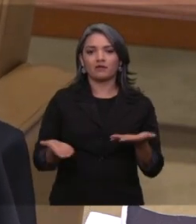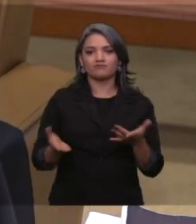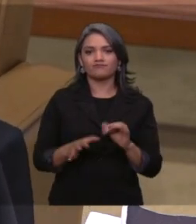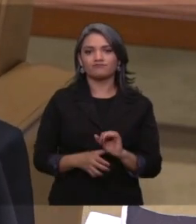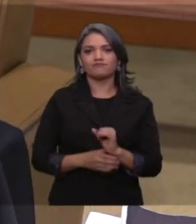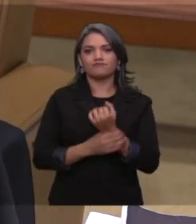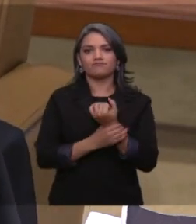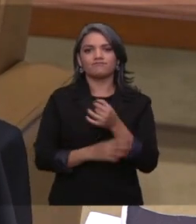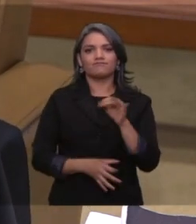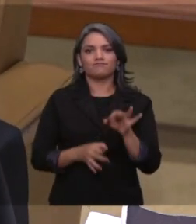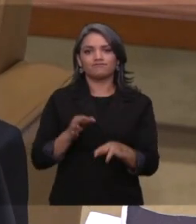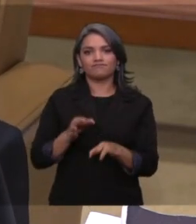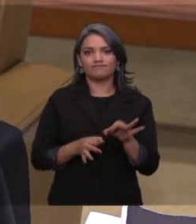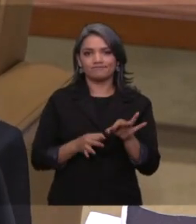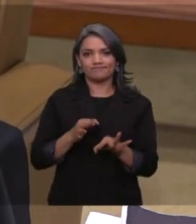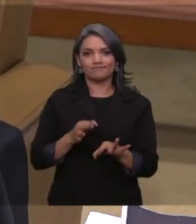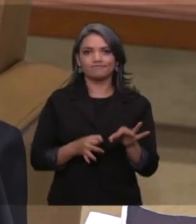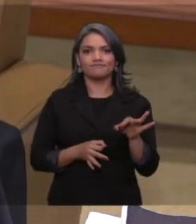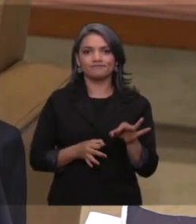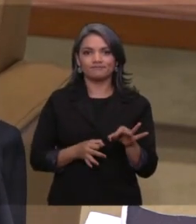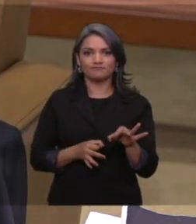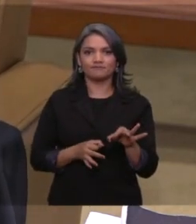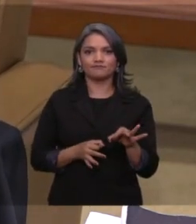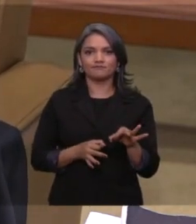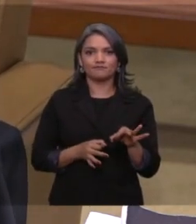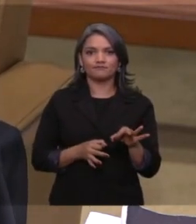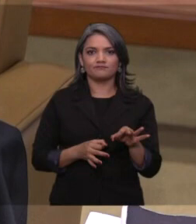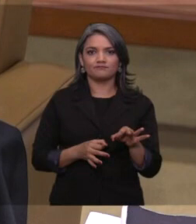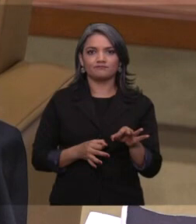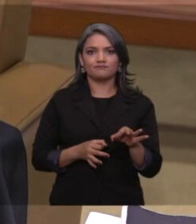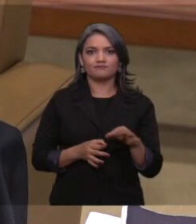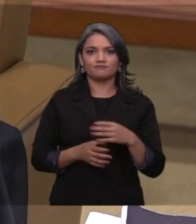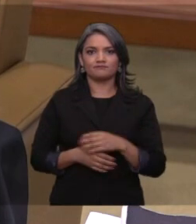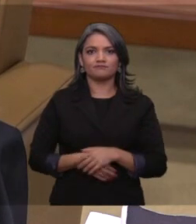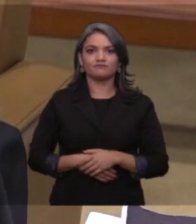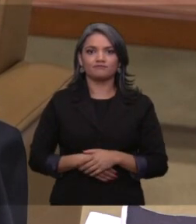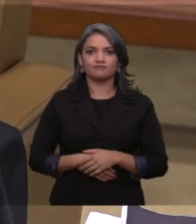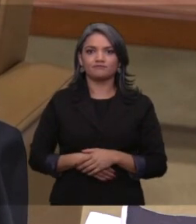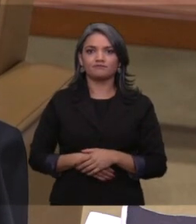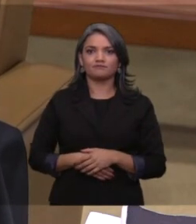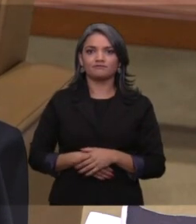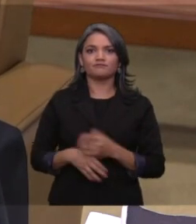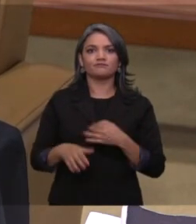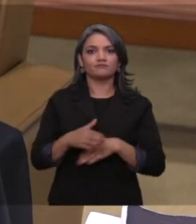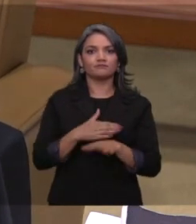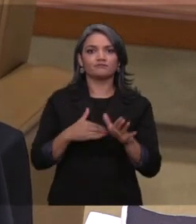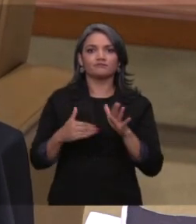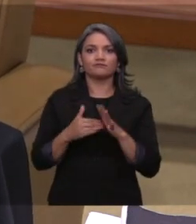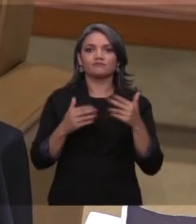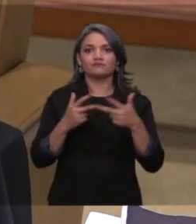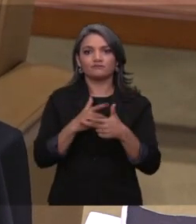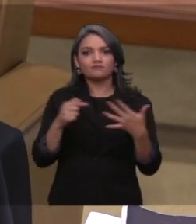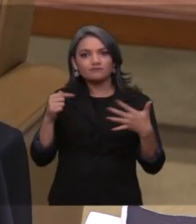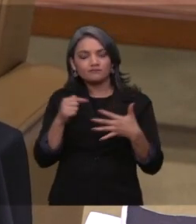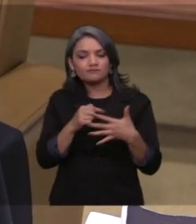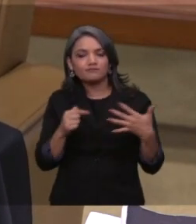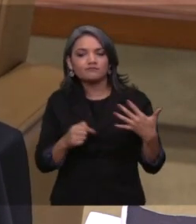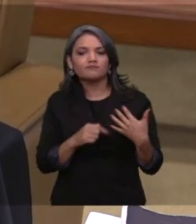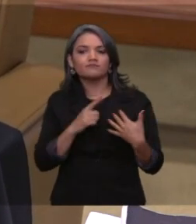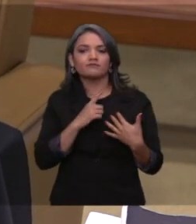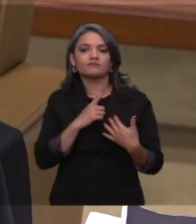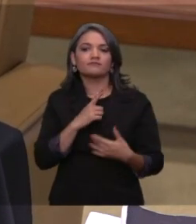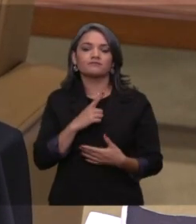todo esse contexto, com todas essas implicações. É claro que nós